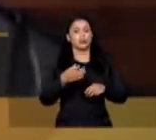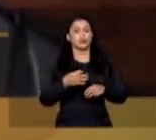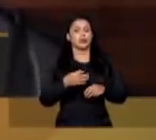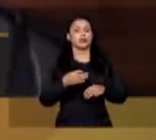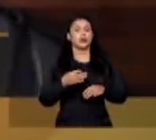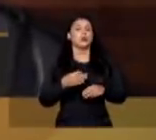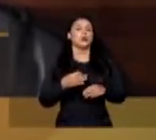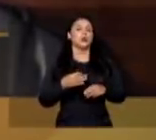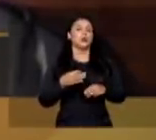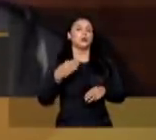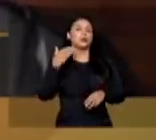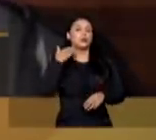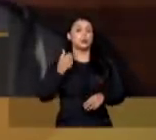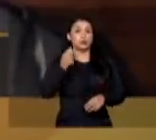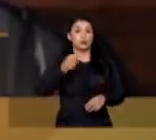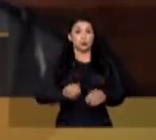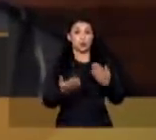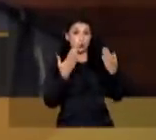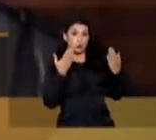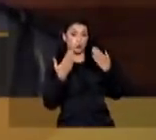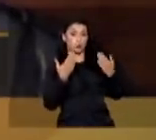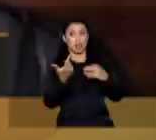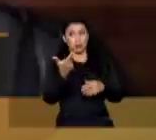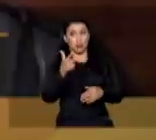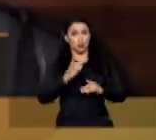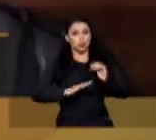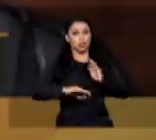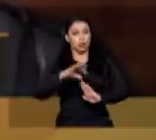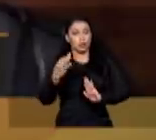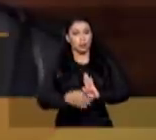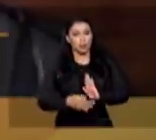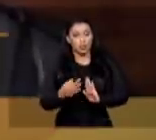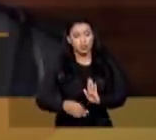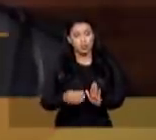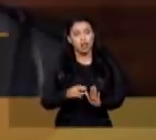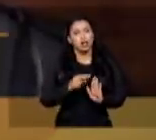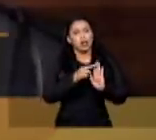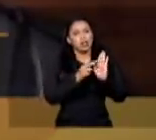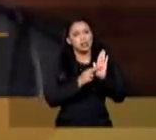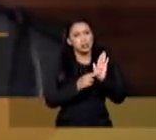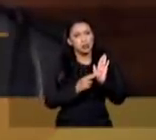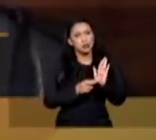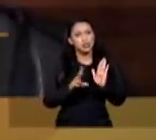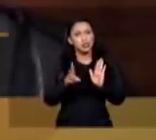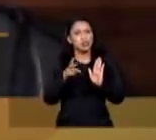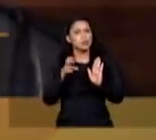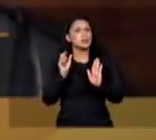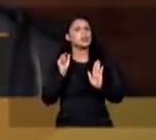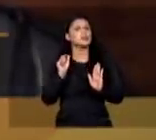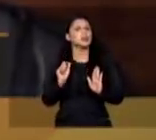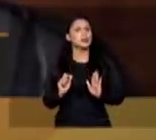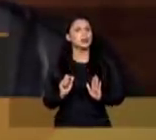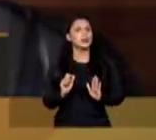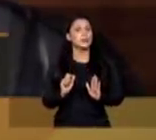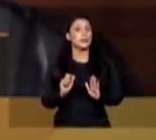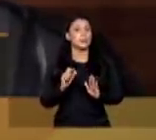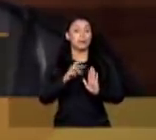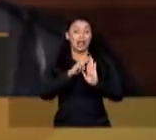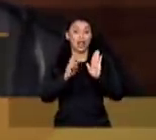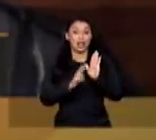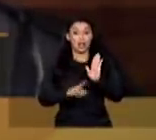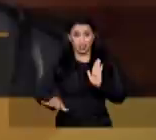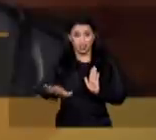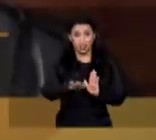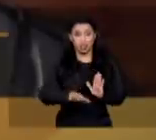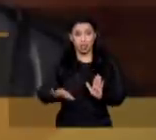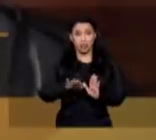suspeito ou declarado incompetente, a norma que se extrai de ambos os dispositivos se encontra submetida à regra